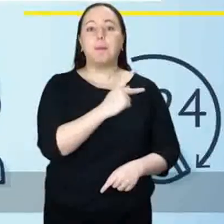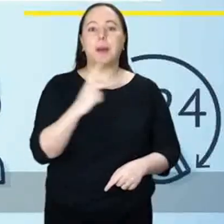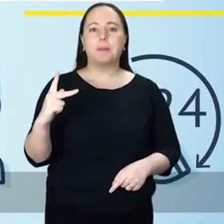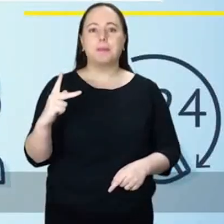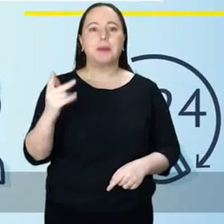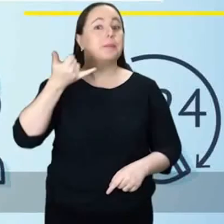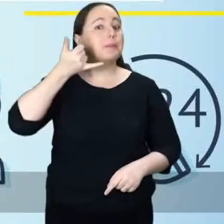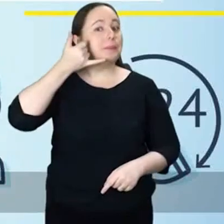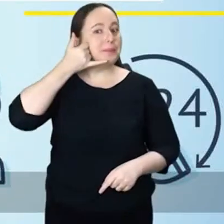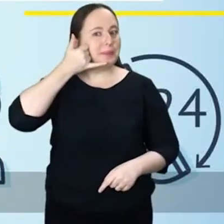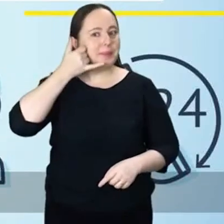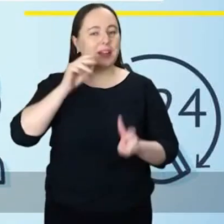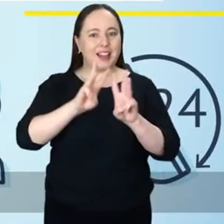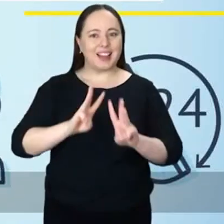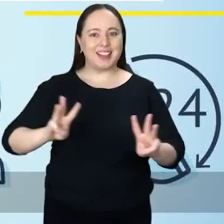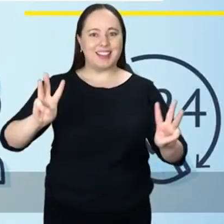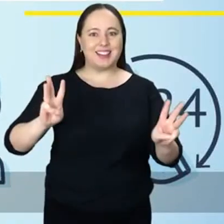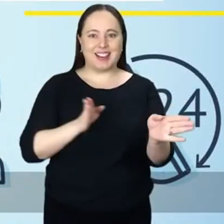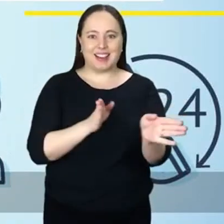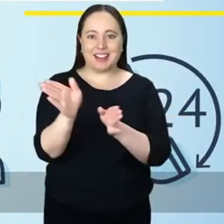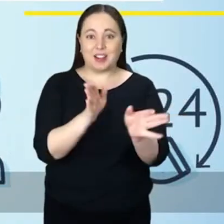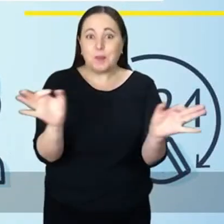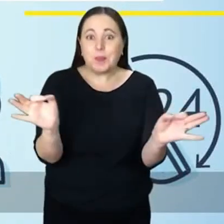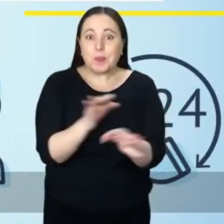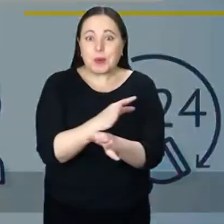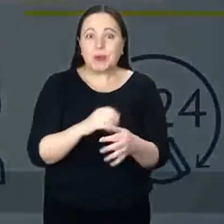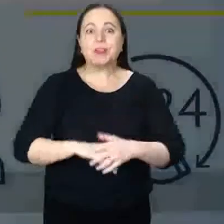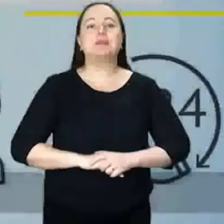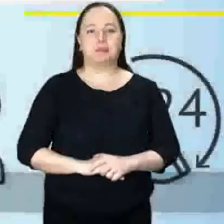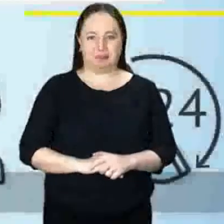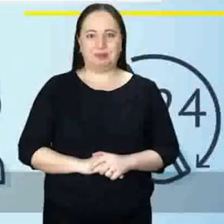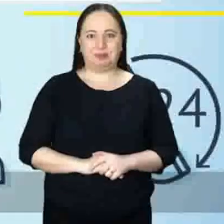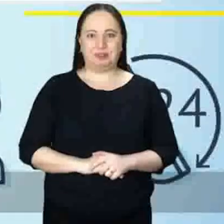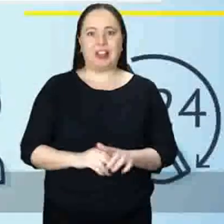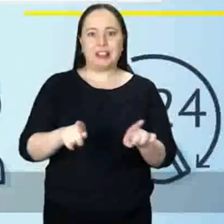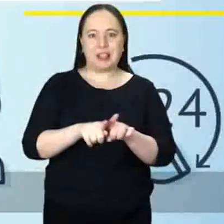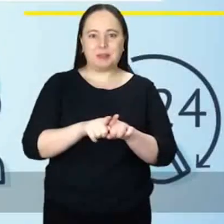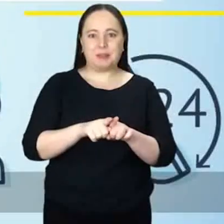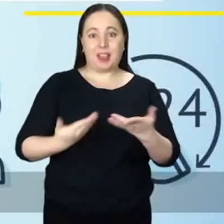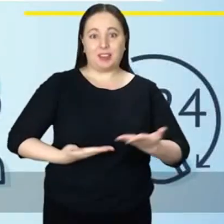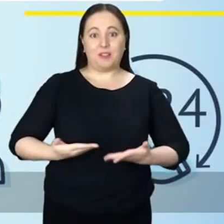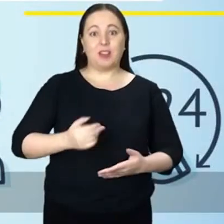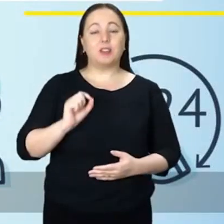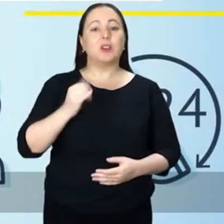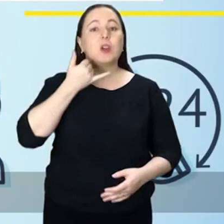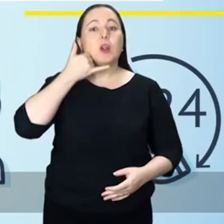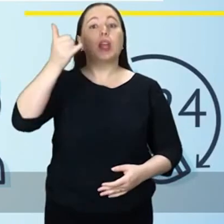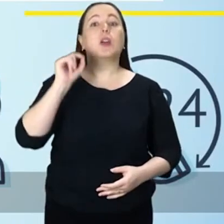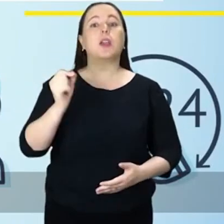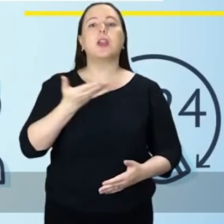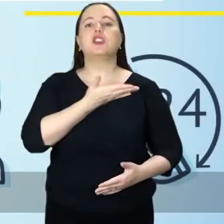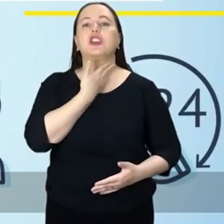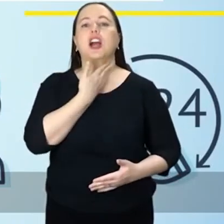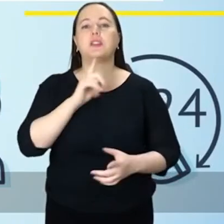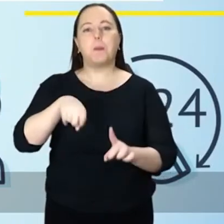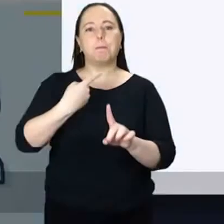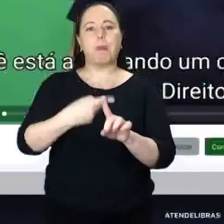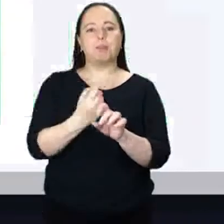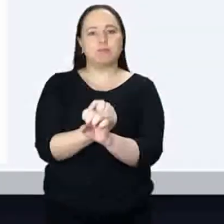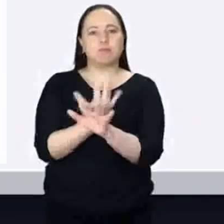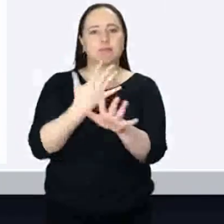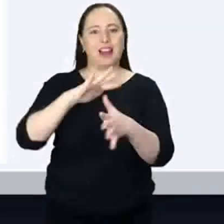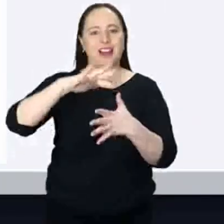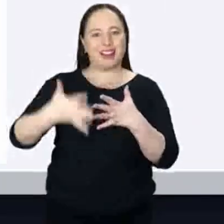Direitos Humanos lançou aplicativo para celulares e site com acessibilidade, além de serviços como chat pelo Telegram